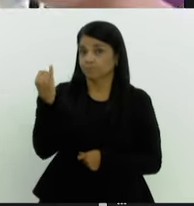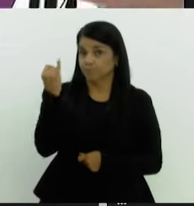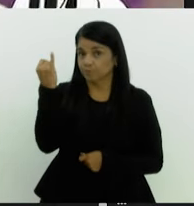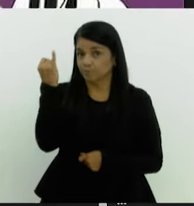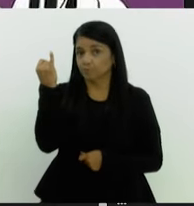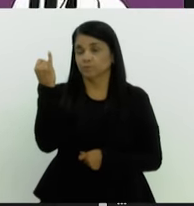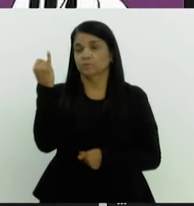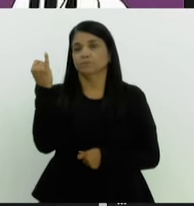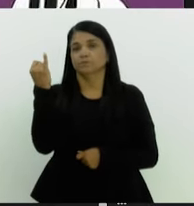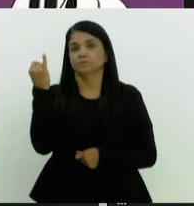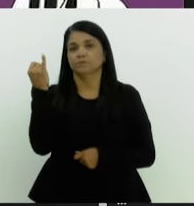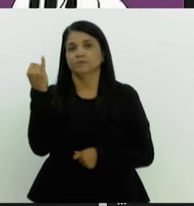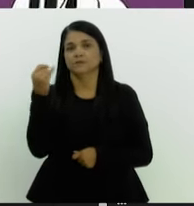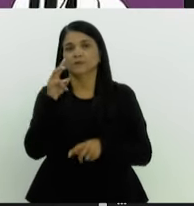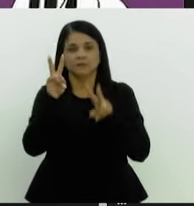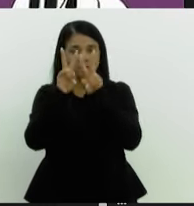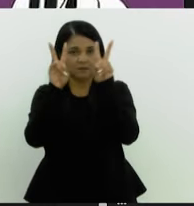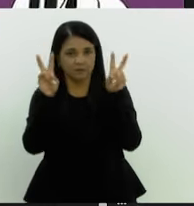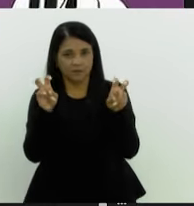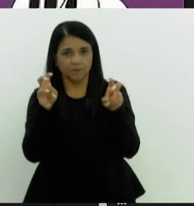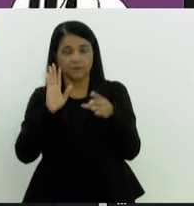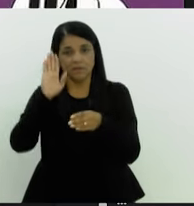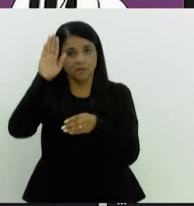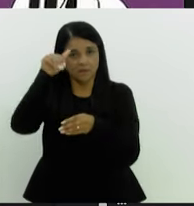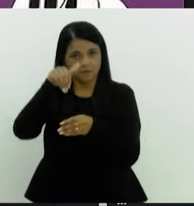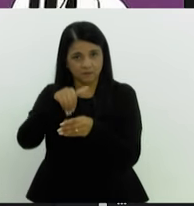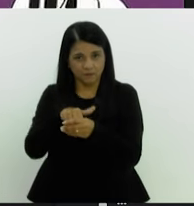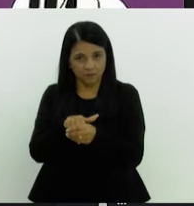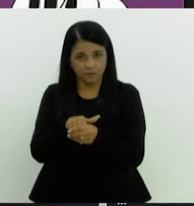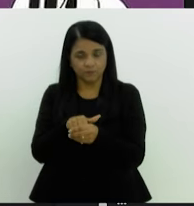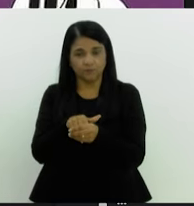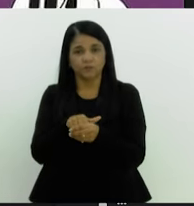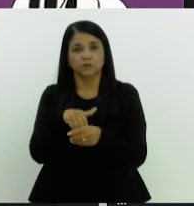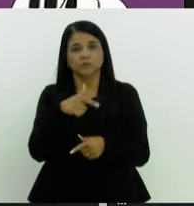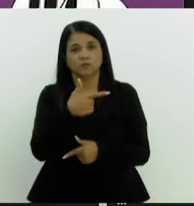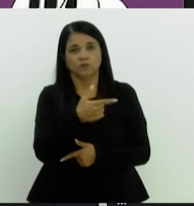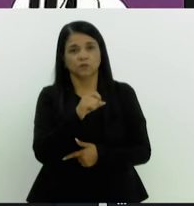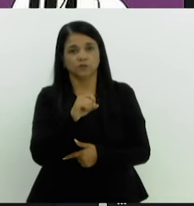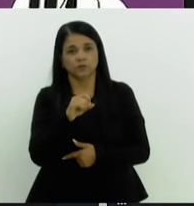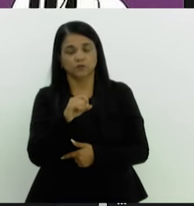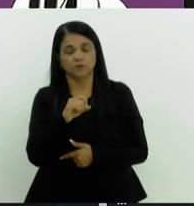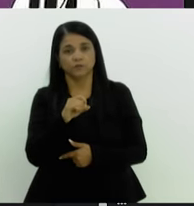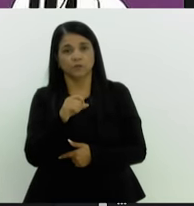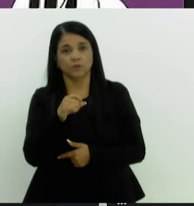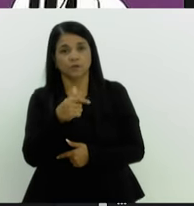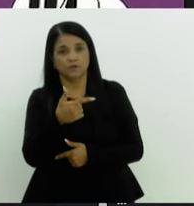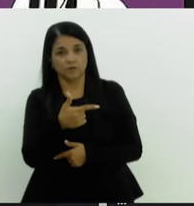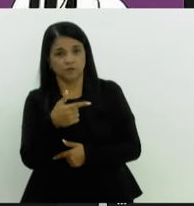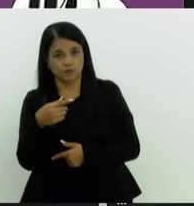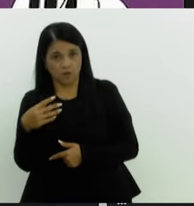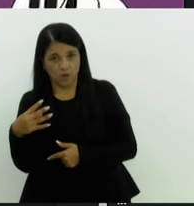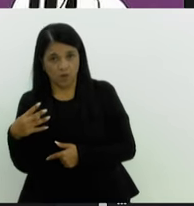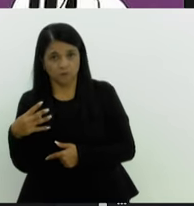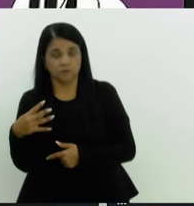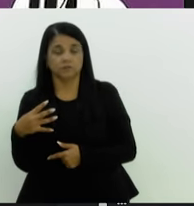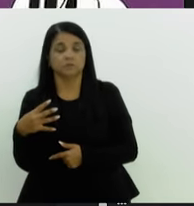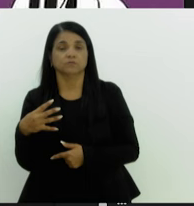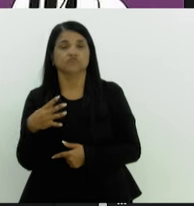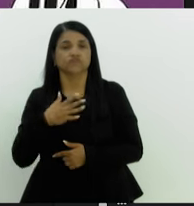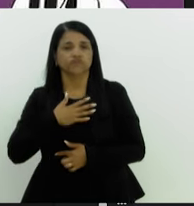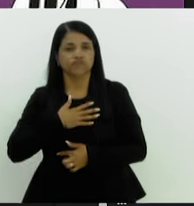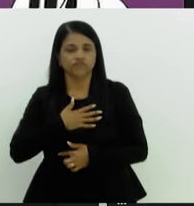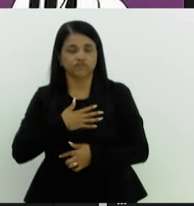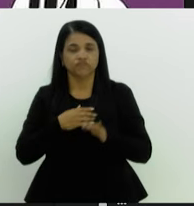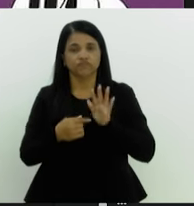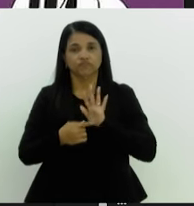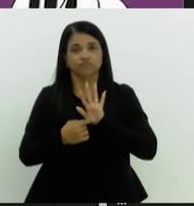importante nessa temática das eleições eh de 224 eu gostaria eh de